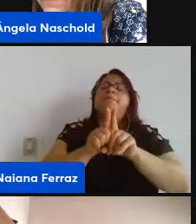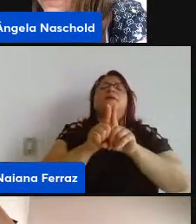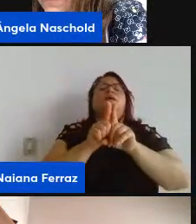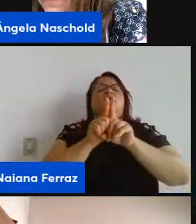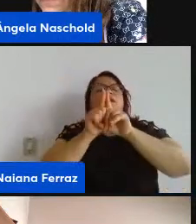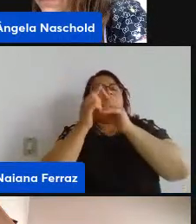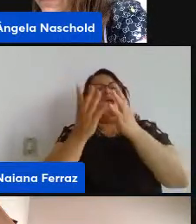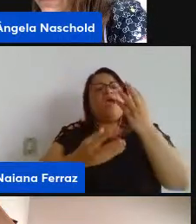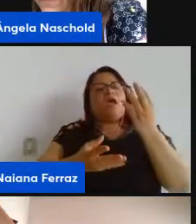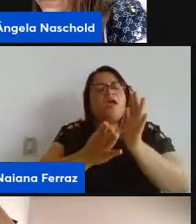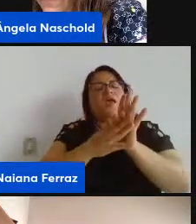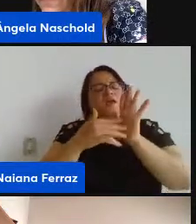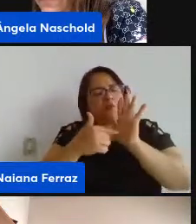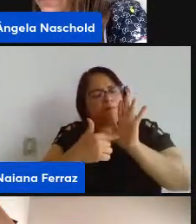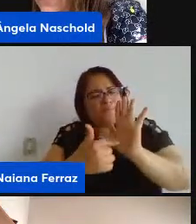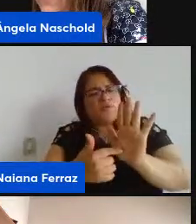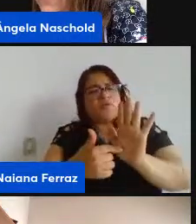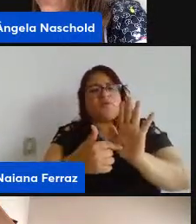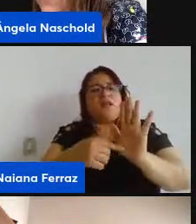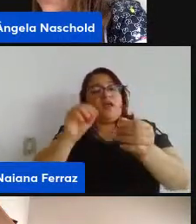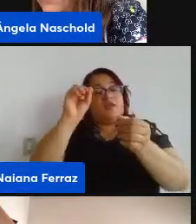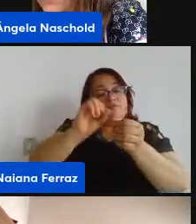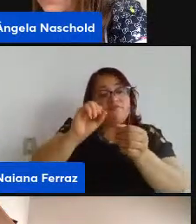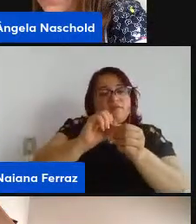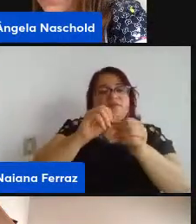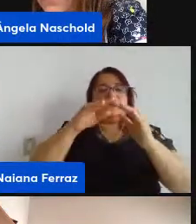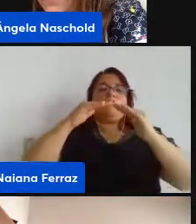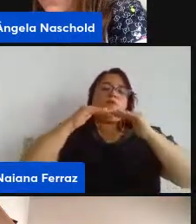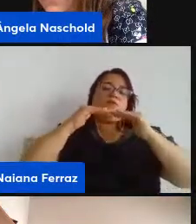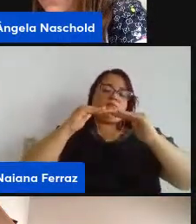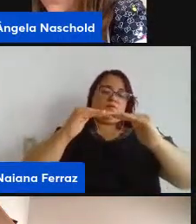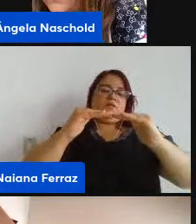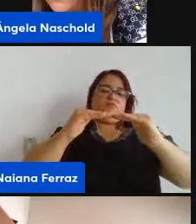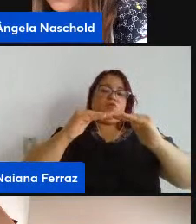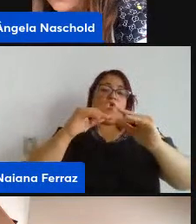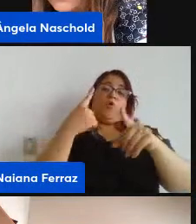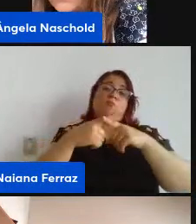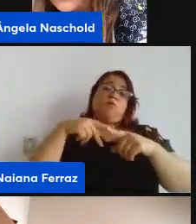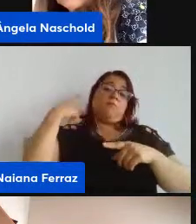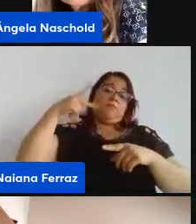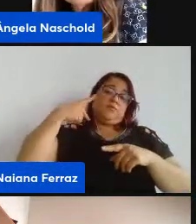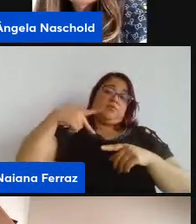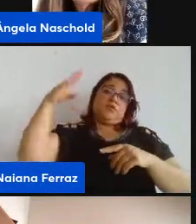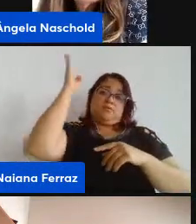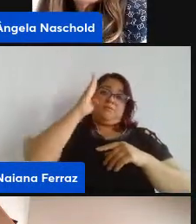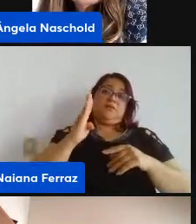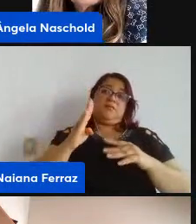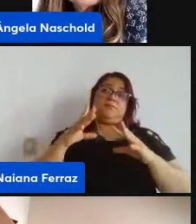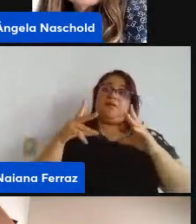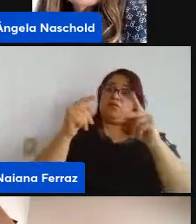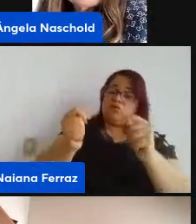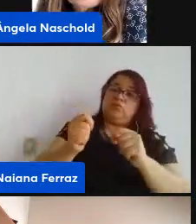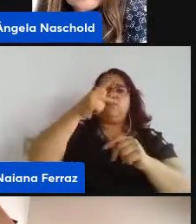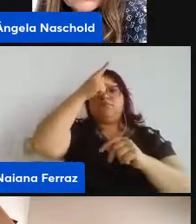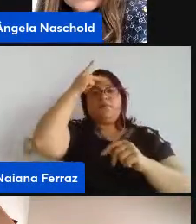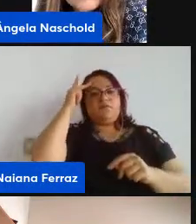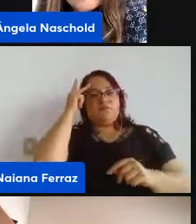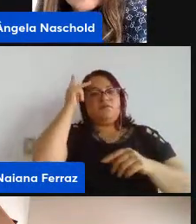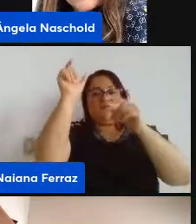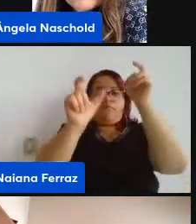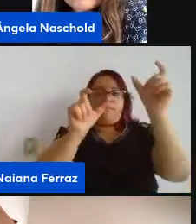uma política nacional é para todo mundo. Agora, a política nacional pode ser